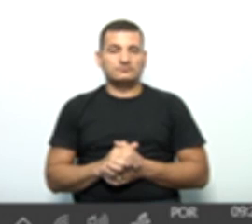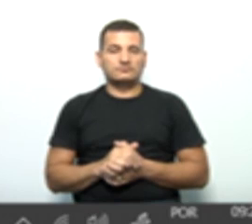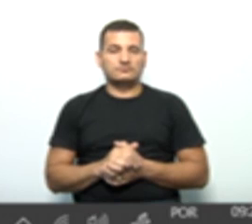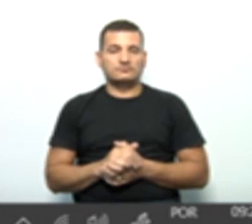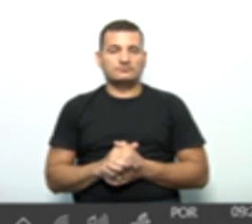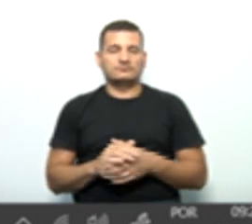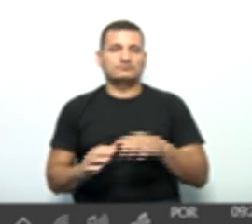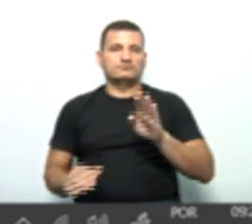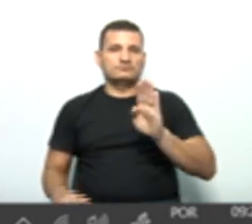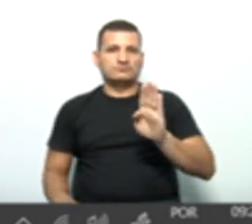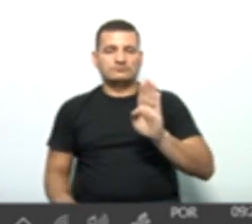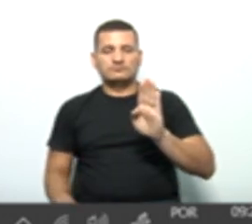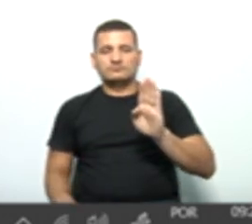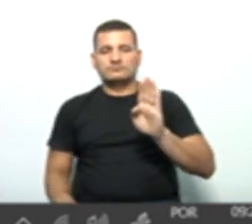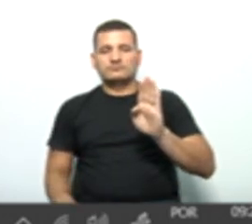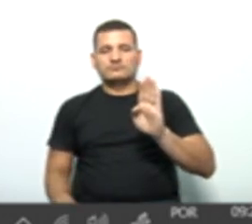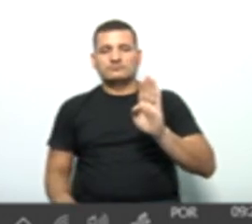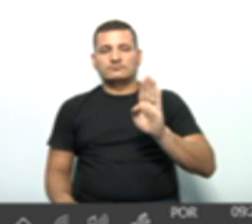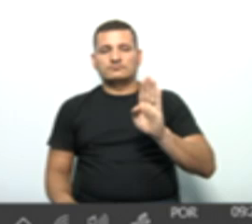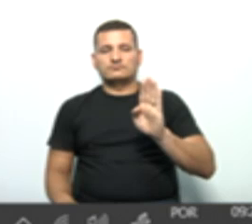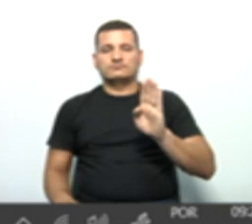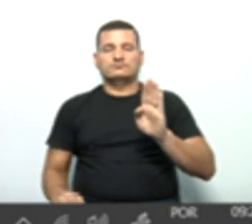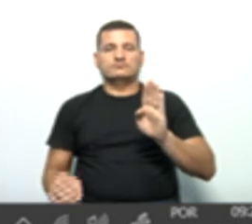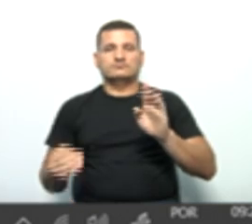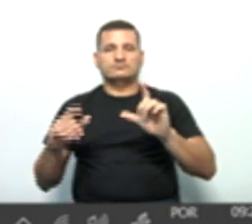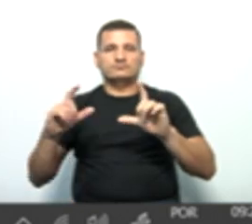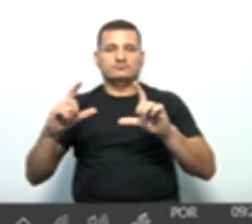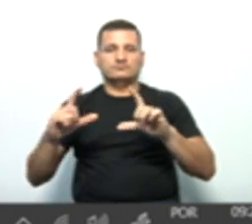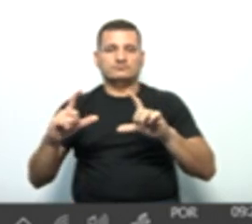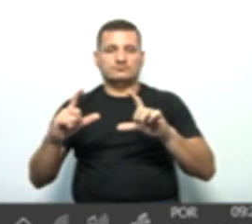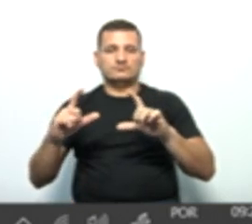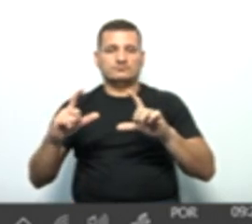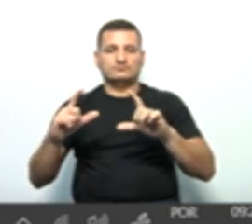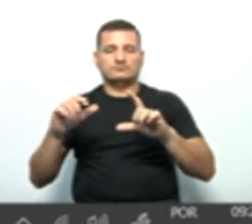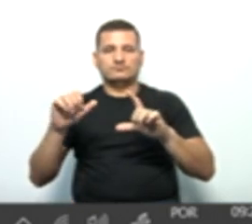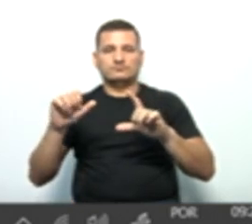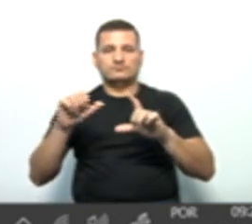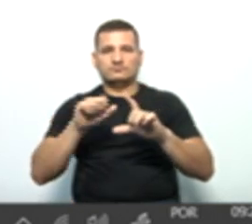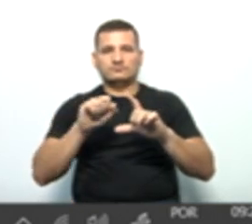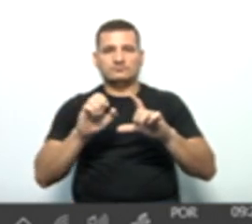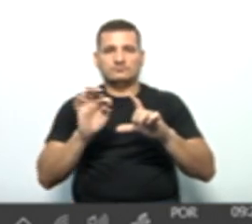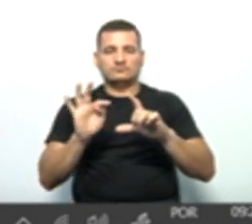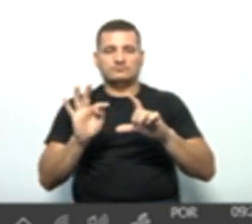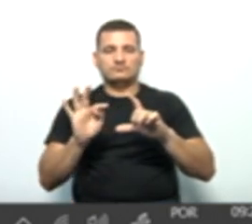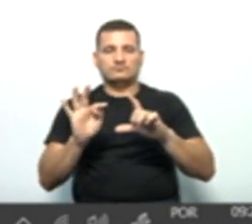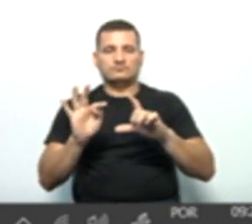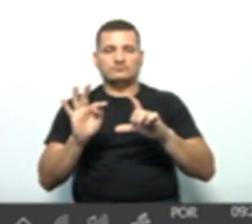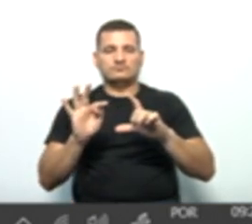variável B aqui. Vai receber, abre e fecha o set. Tá vendo?